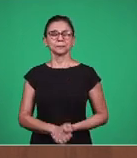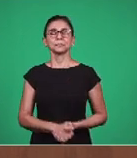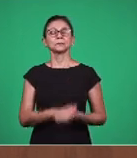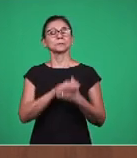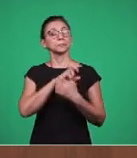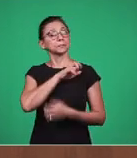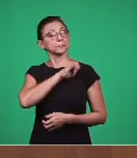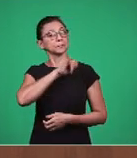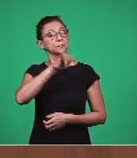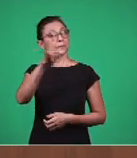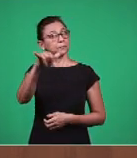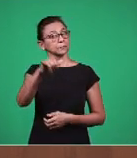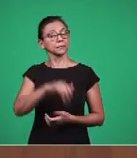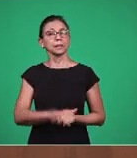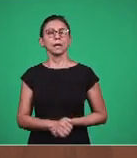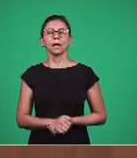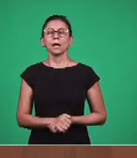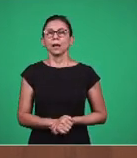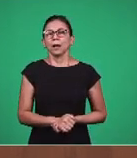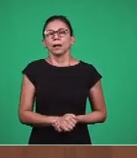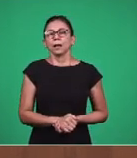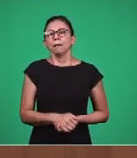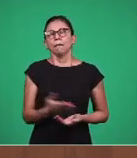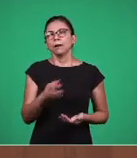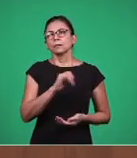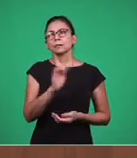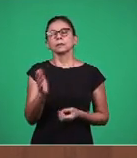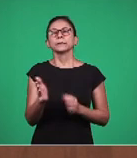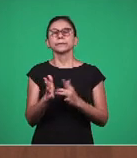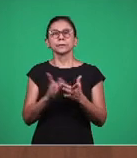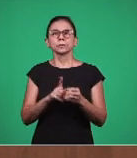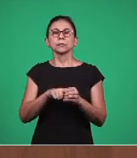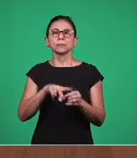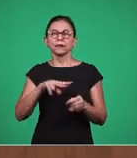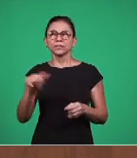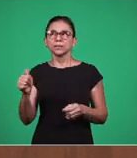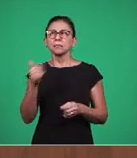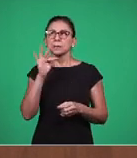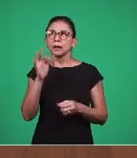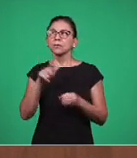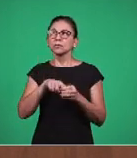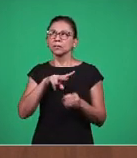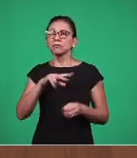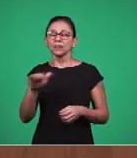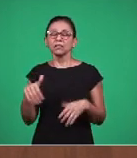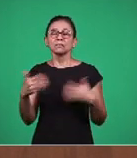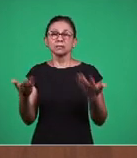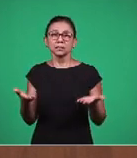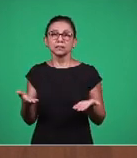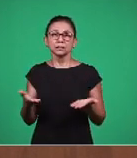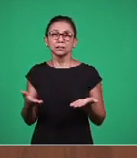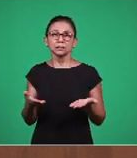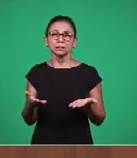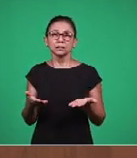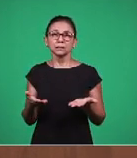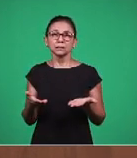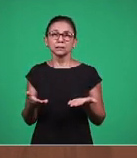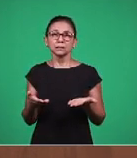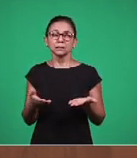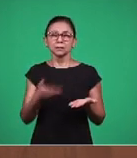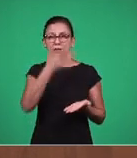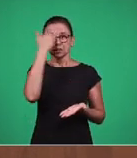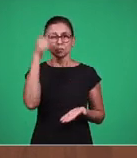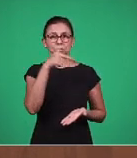falar. Não adianta dizer, Jesus vem, breve virá, breve virá. Isso tudo aí, o mundo está acostumado com tudo